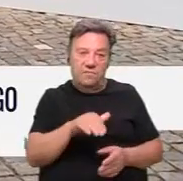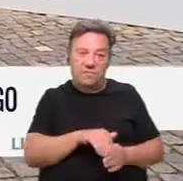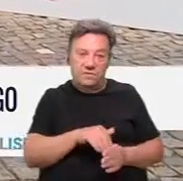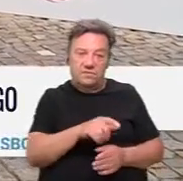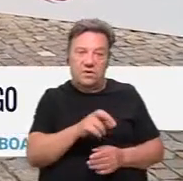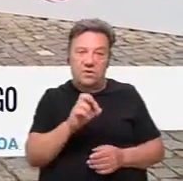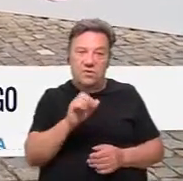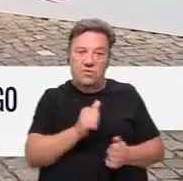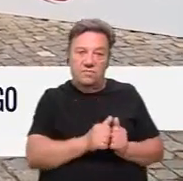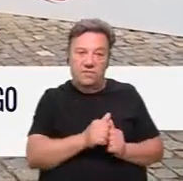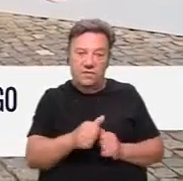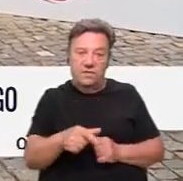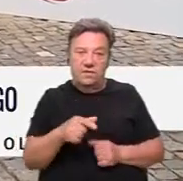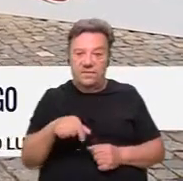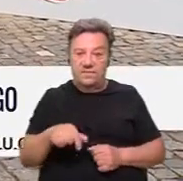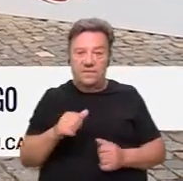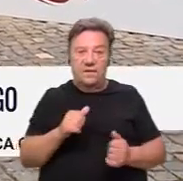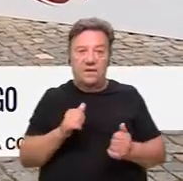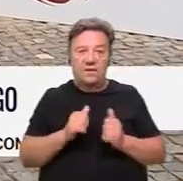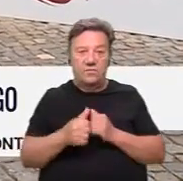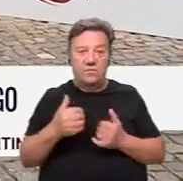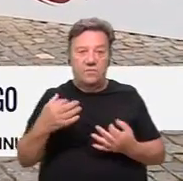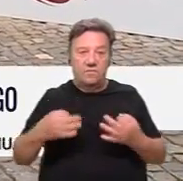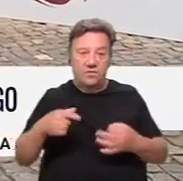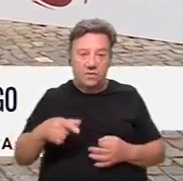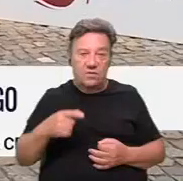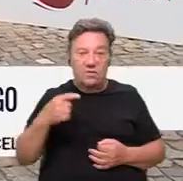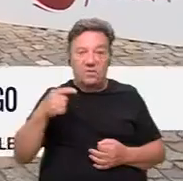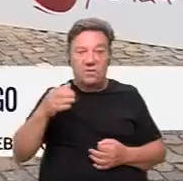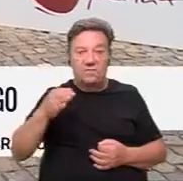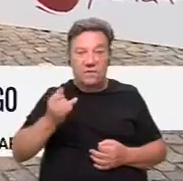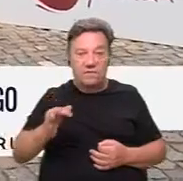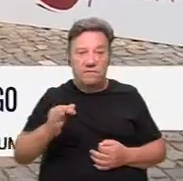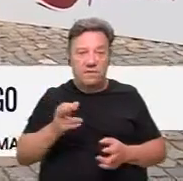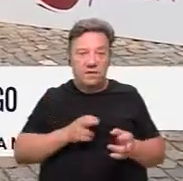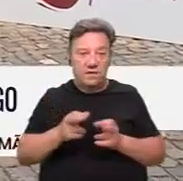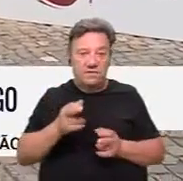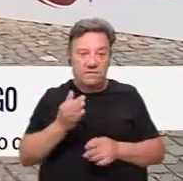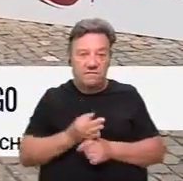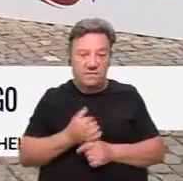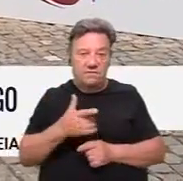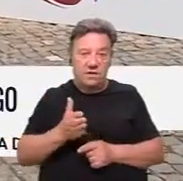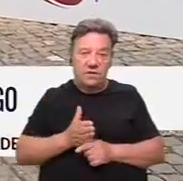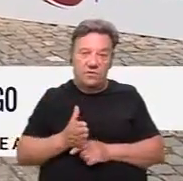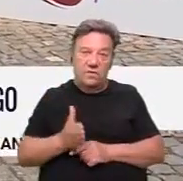em 8 modalidades deste desporto motorizado. O Penafiel Racing Fest vai